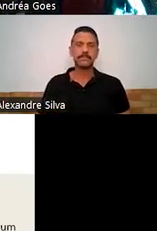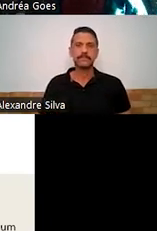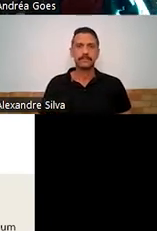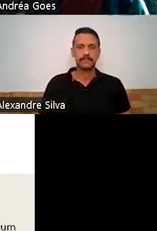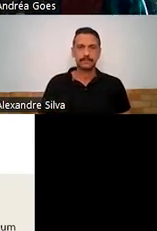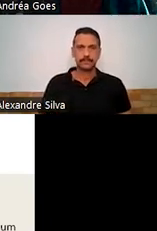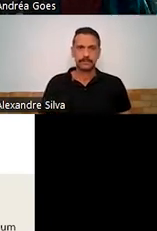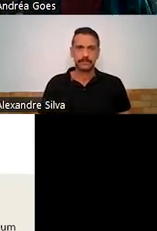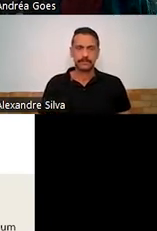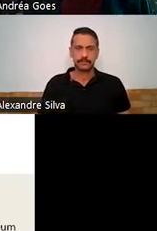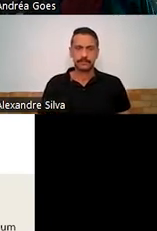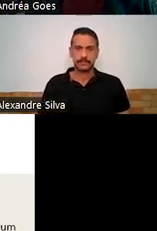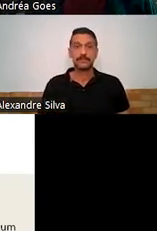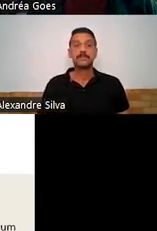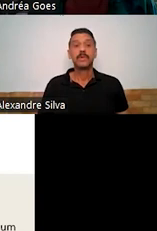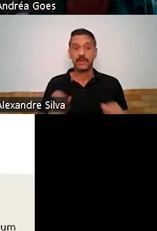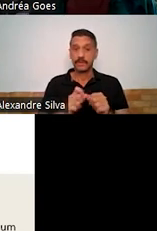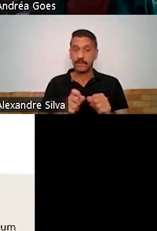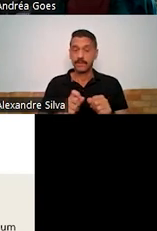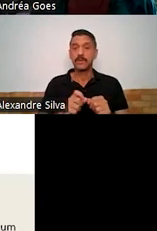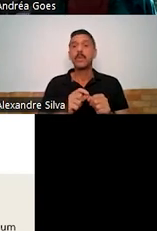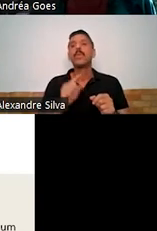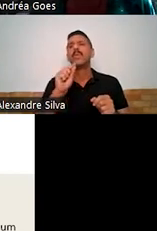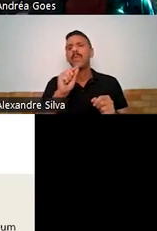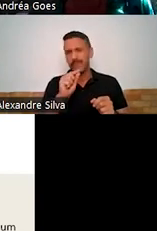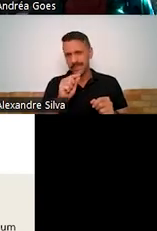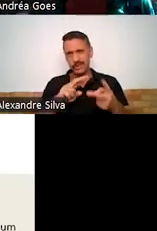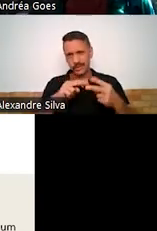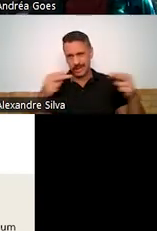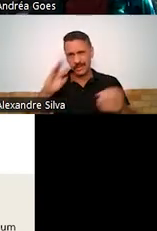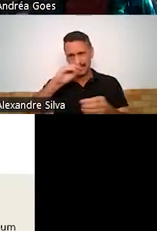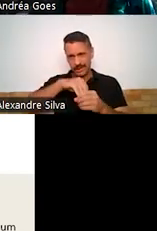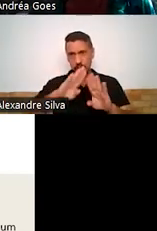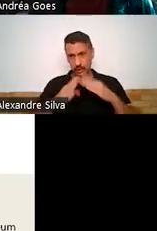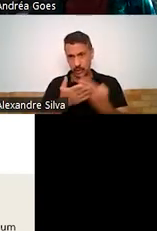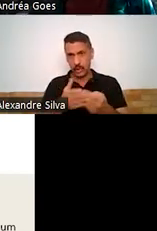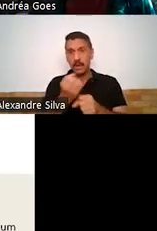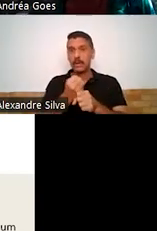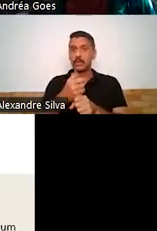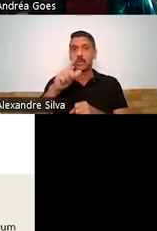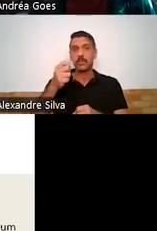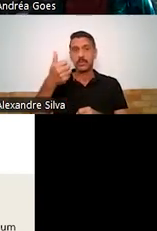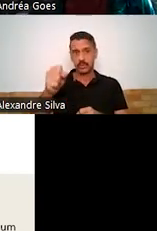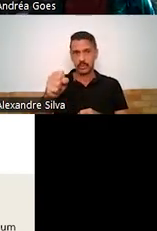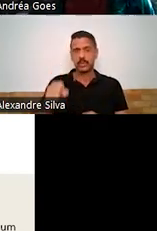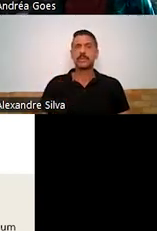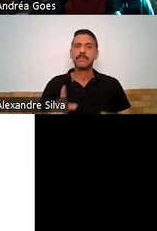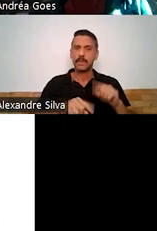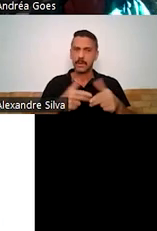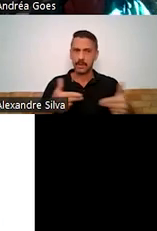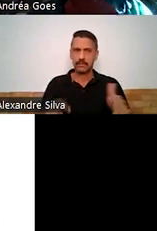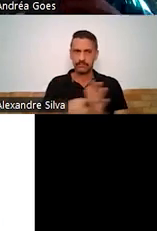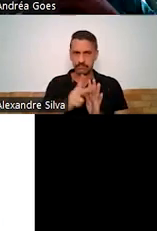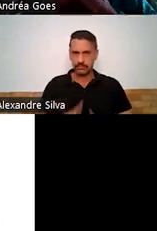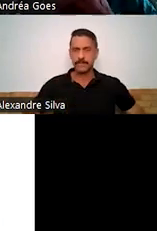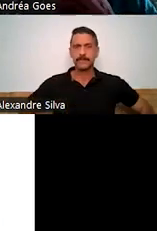E aí a gente publicou no Genética na Escola, em 2018, esse material. Pode passar, por favor?